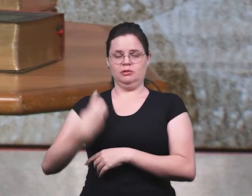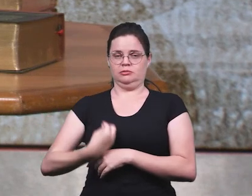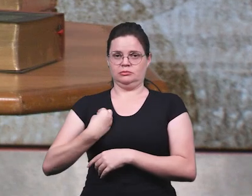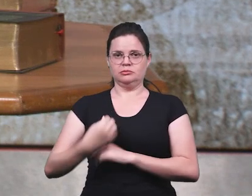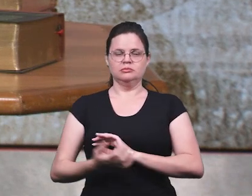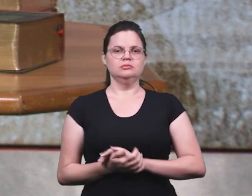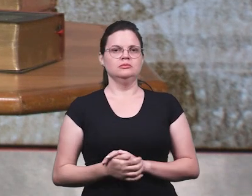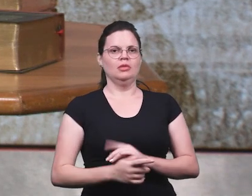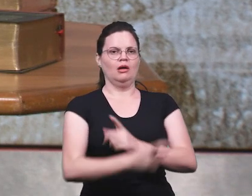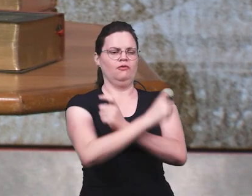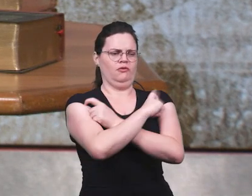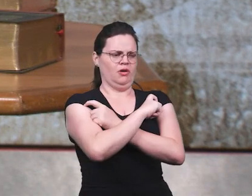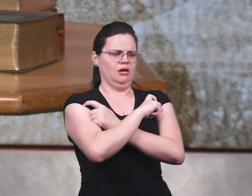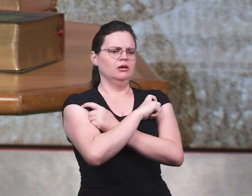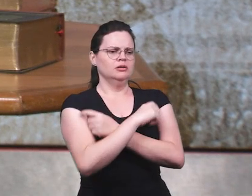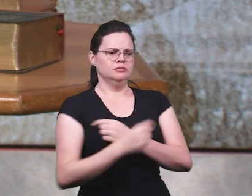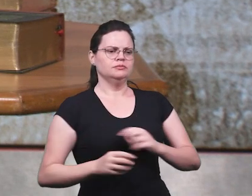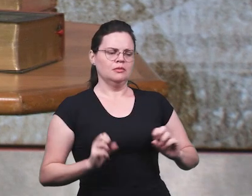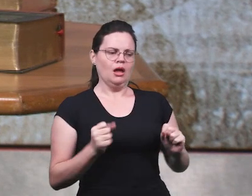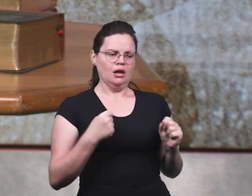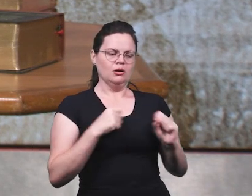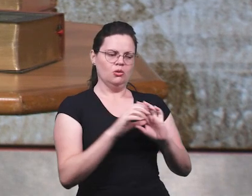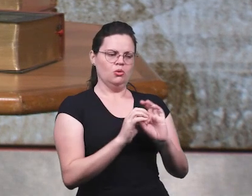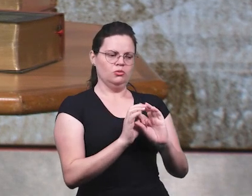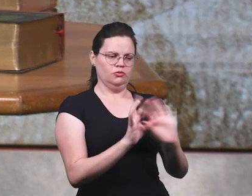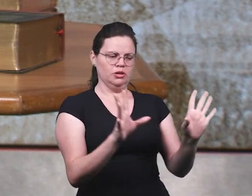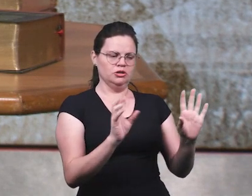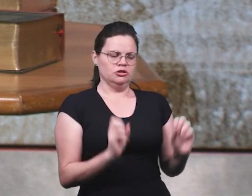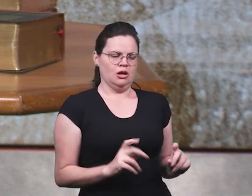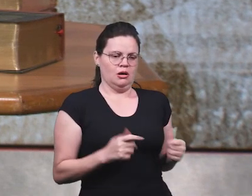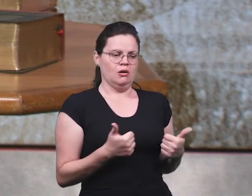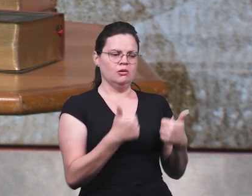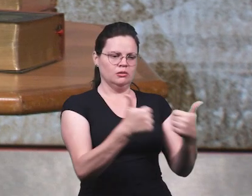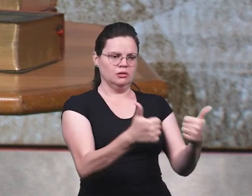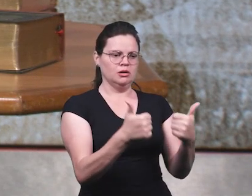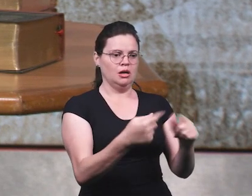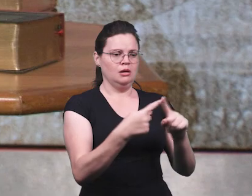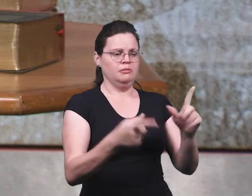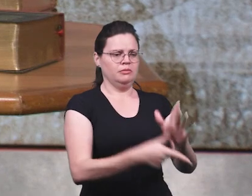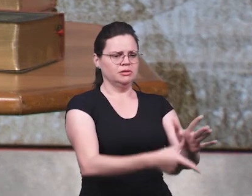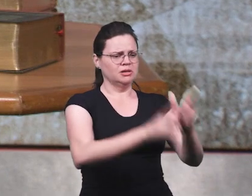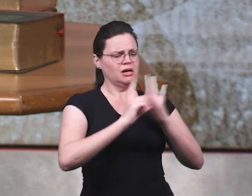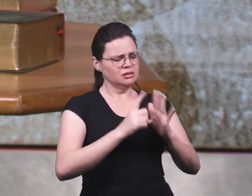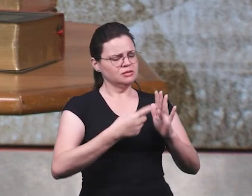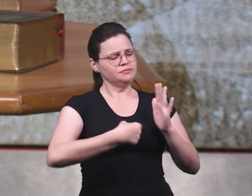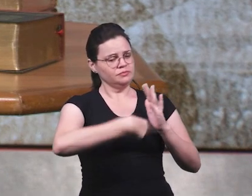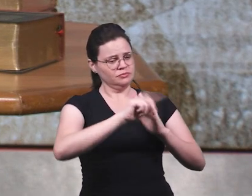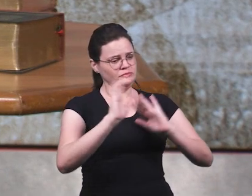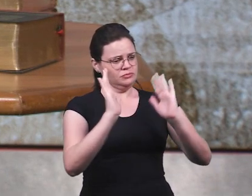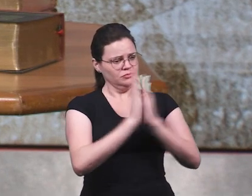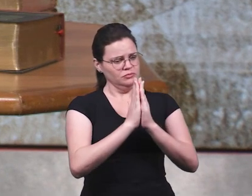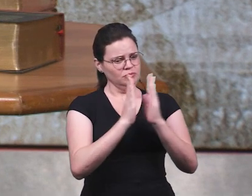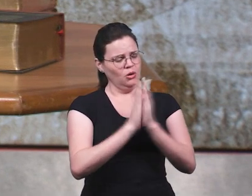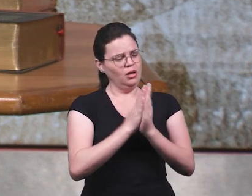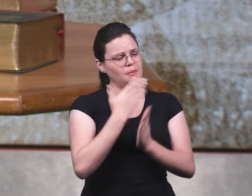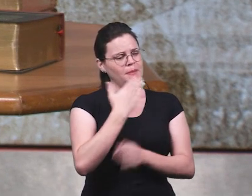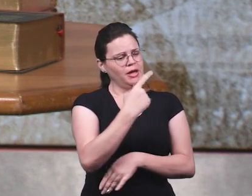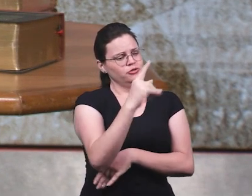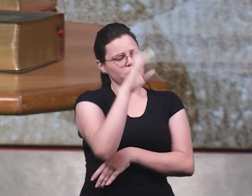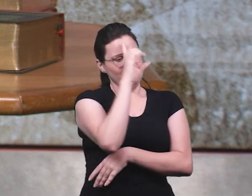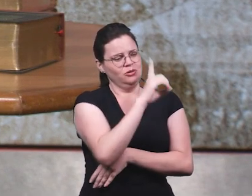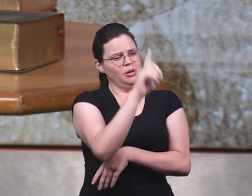Faraó: deixar-vos-ei ir para que sacrifiqueis ao Senhor vosso Deus no